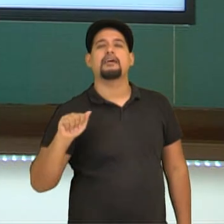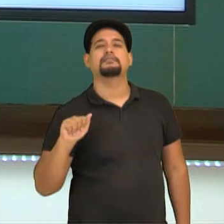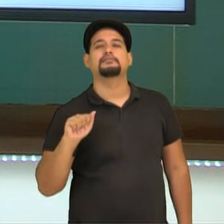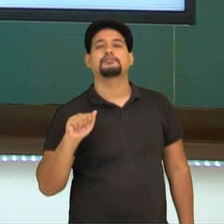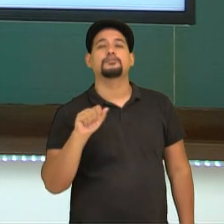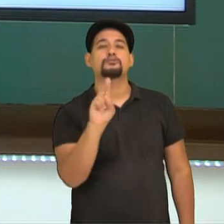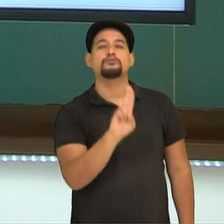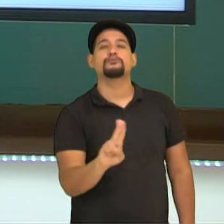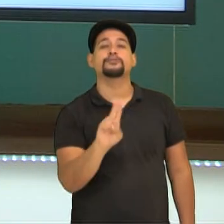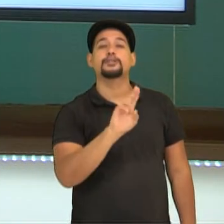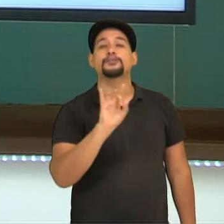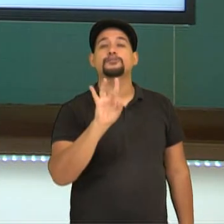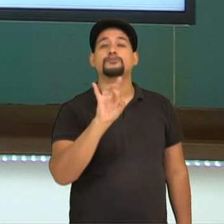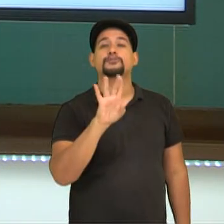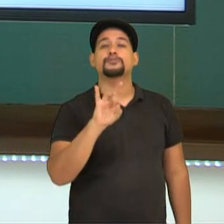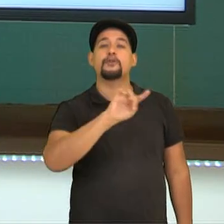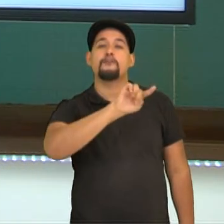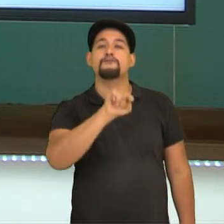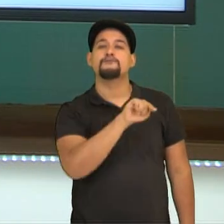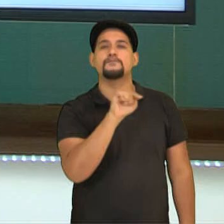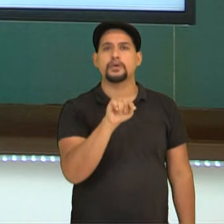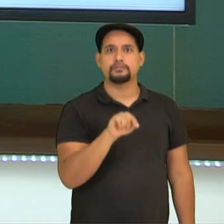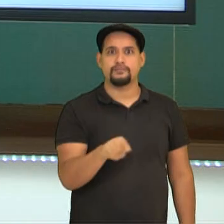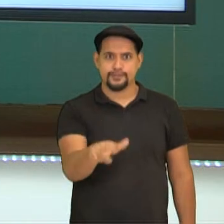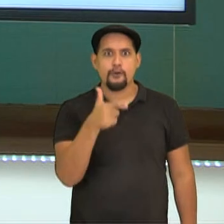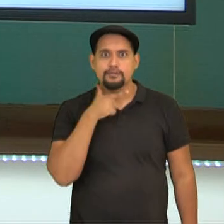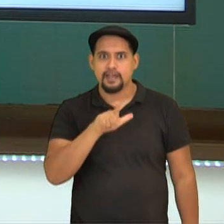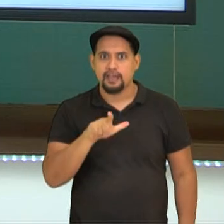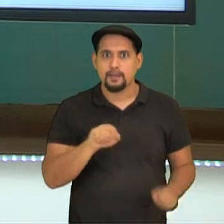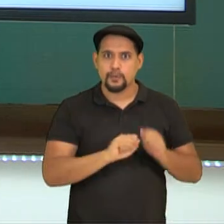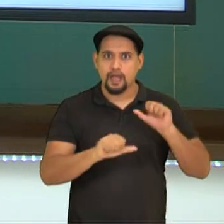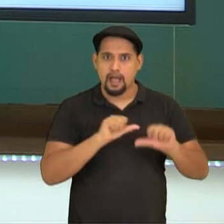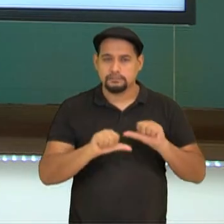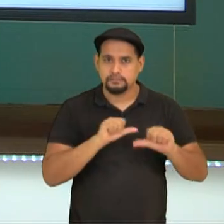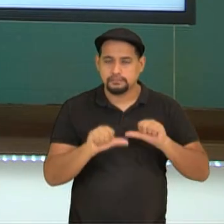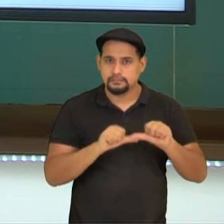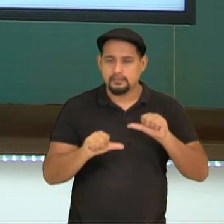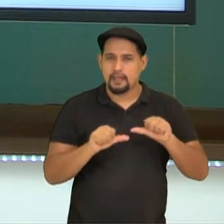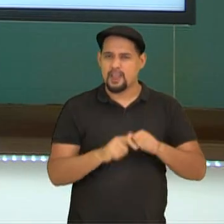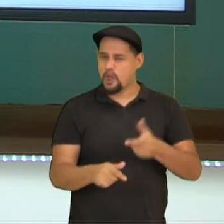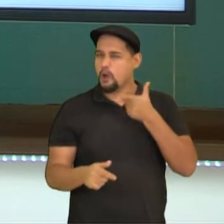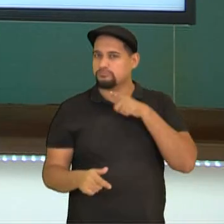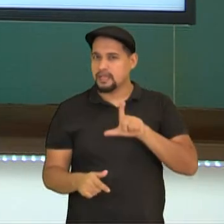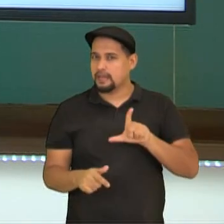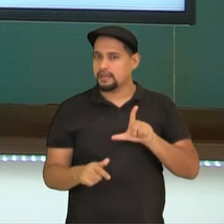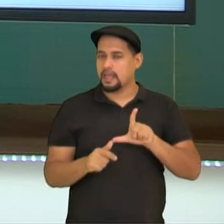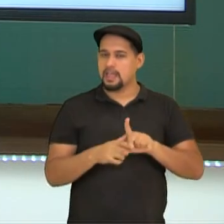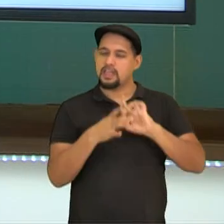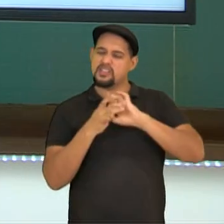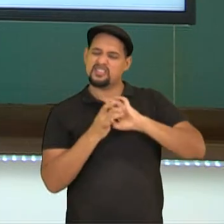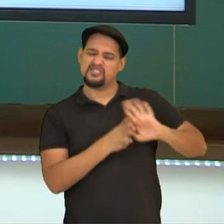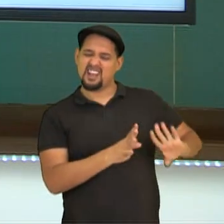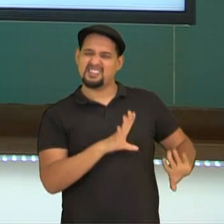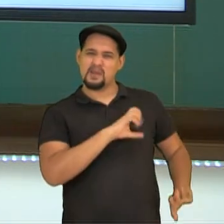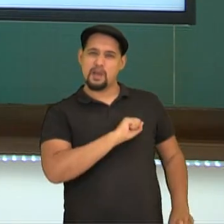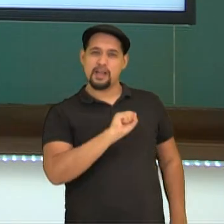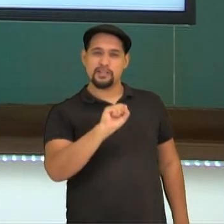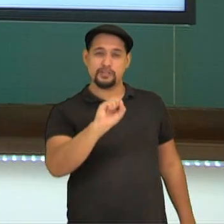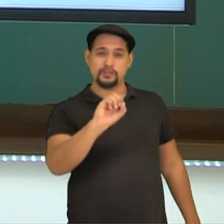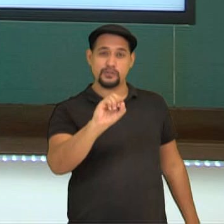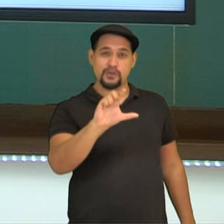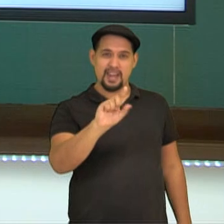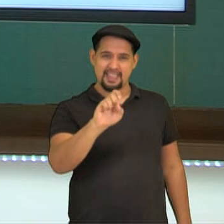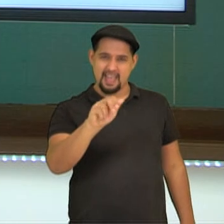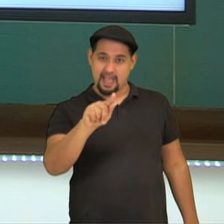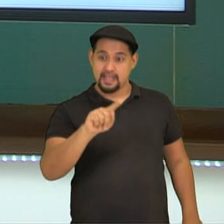utilizando somente a pontuação. Será que você consegue? Será que ele consegue deixar de amar Soledade